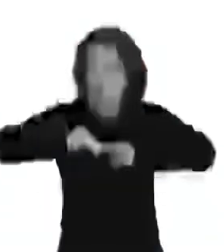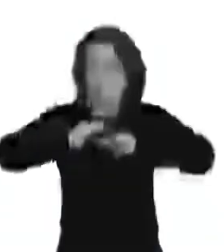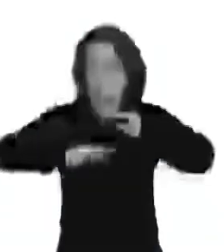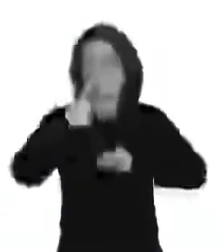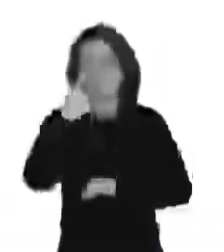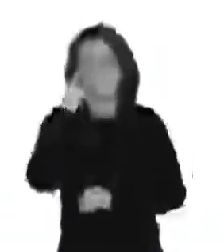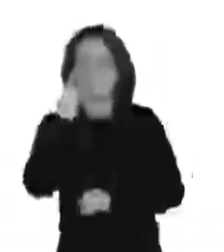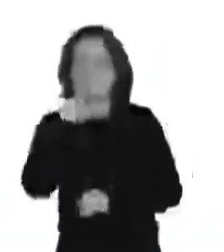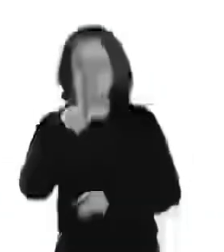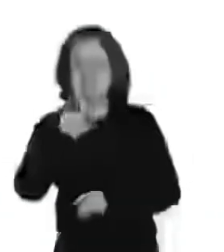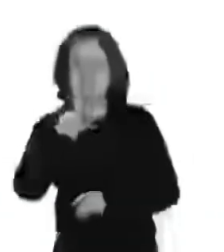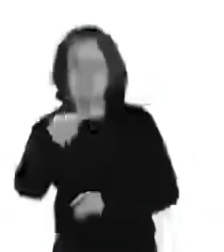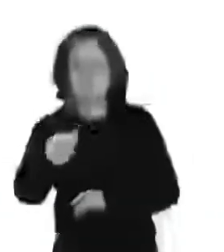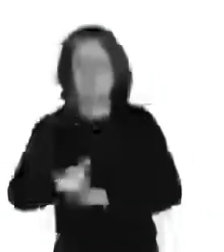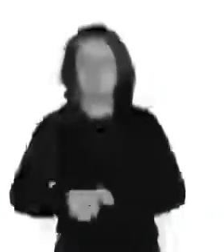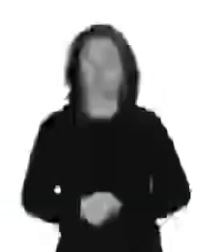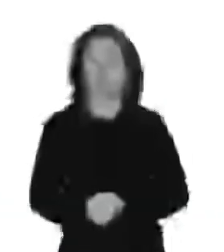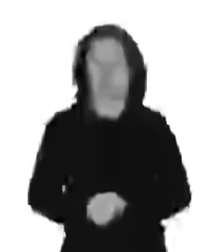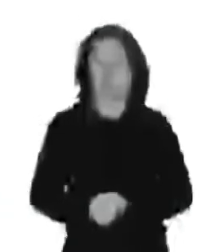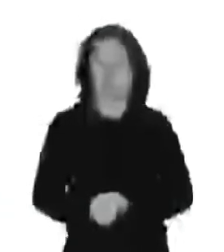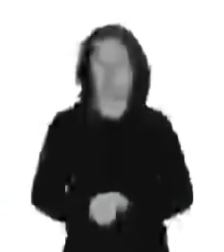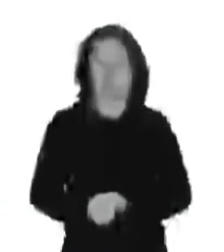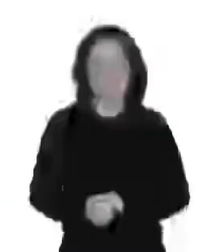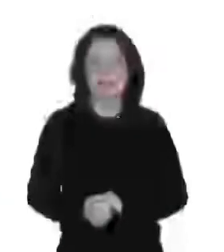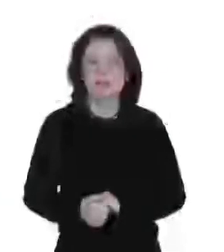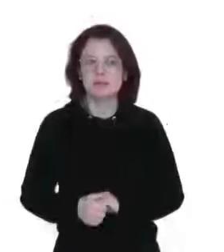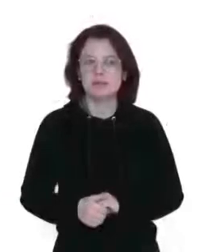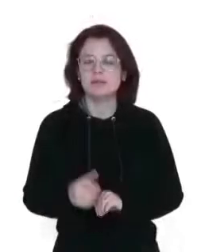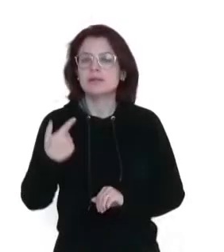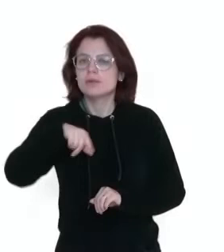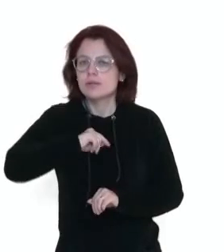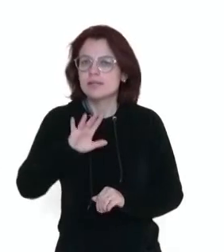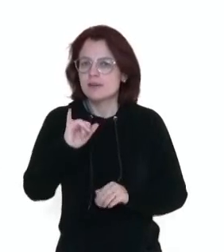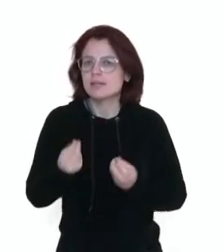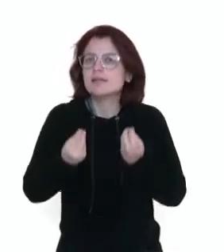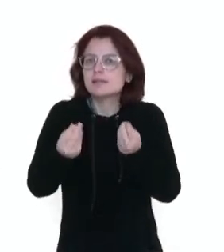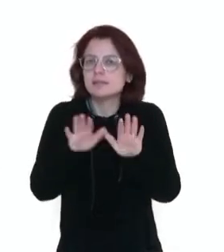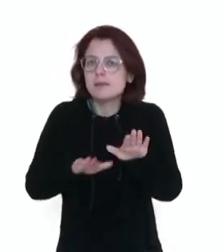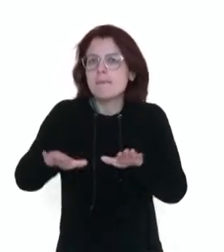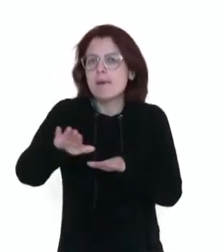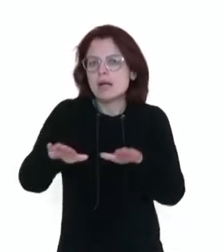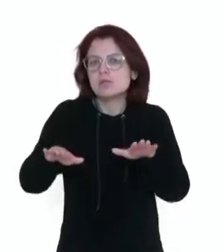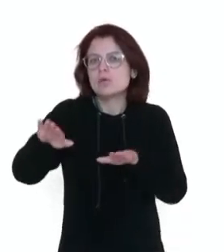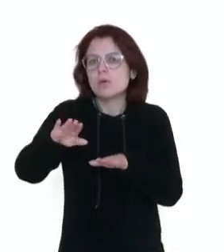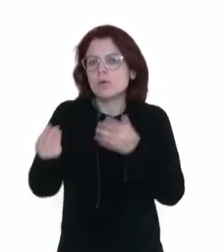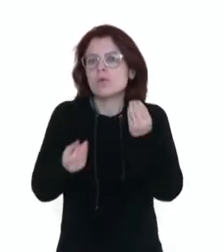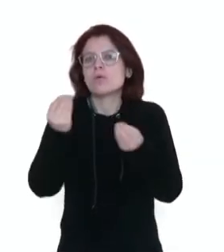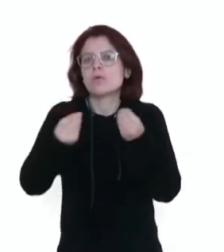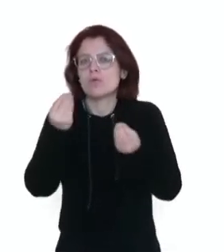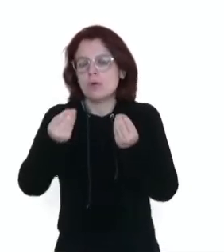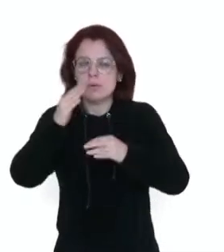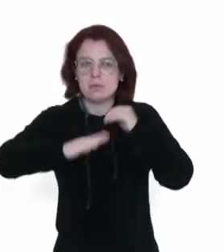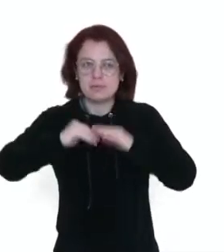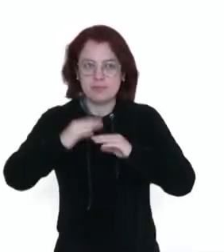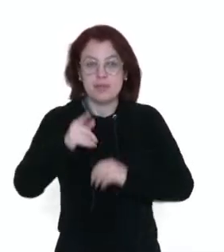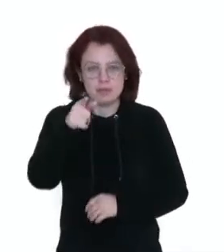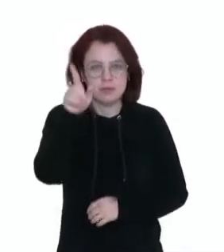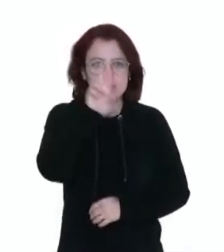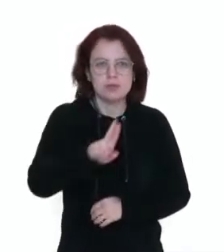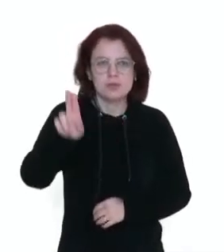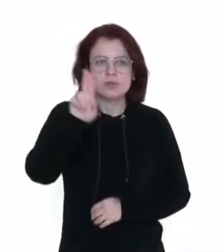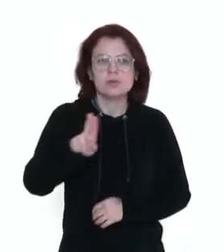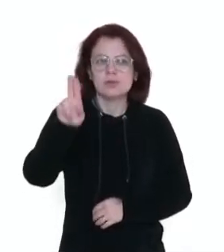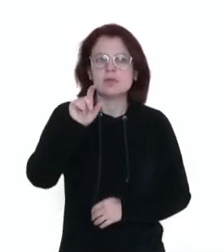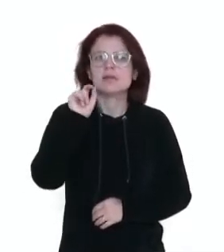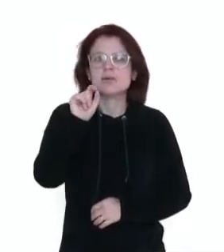produzir uma lenda. É claro que a gente vai dar alguns passos aqui para vocês. A nossa sugestão é que vocês utilizem a plataforma